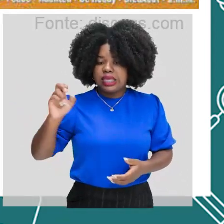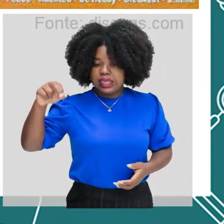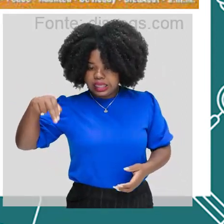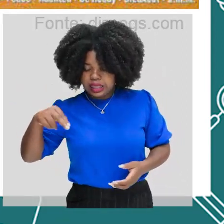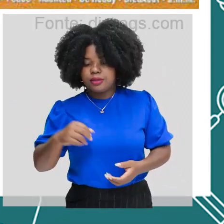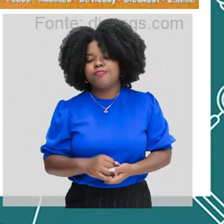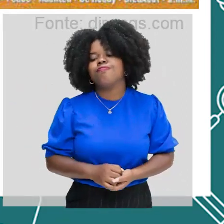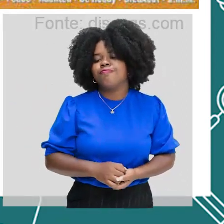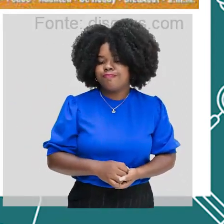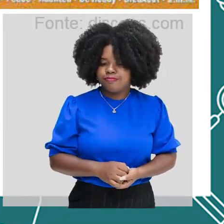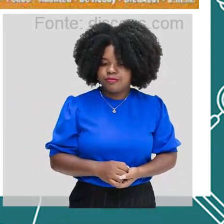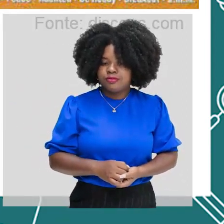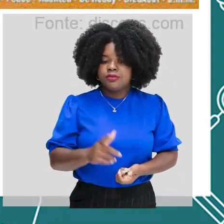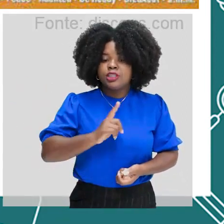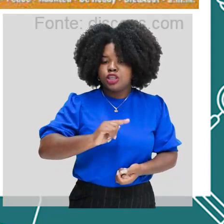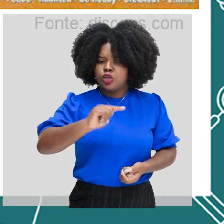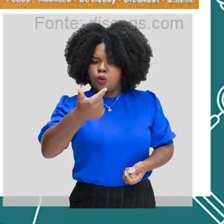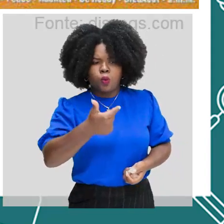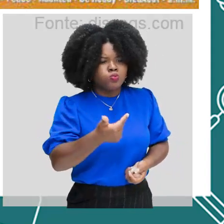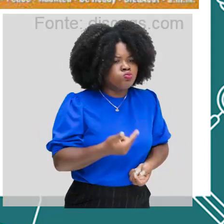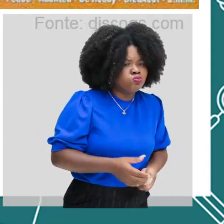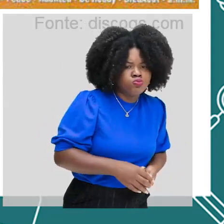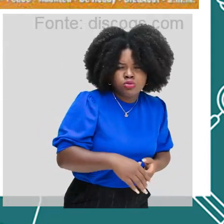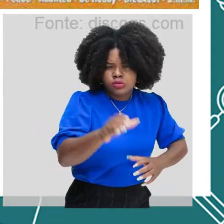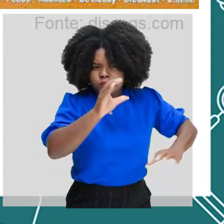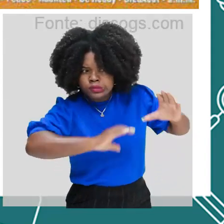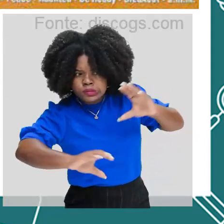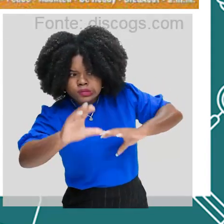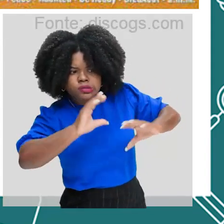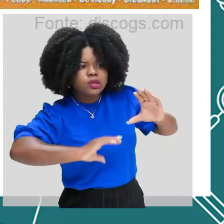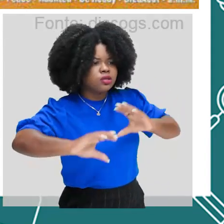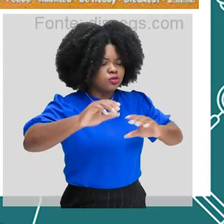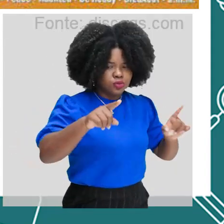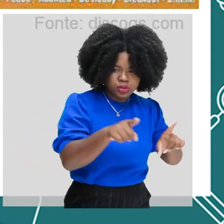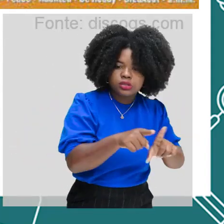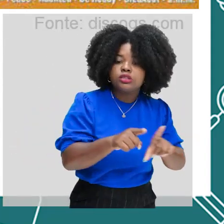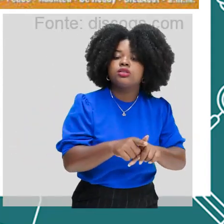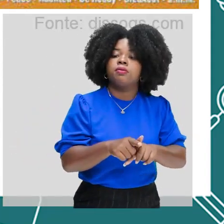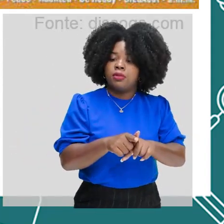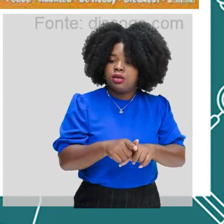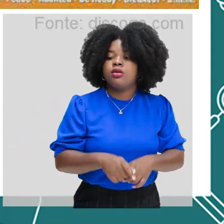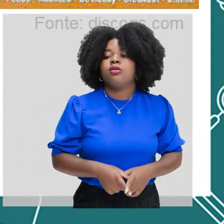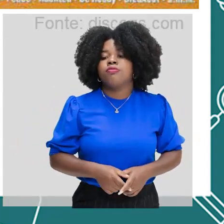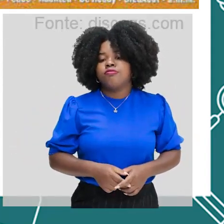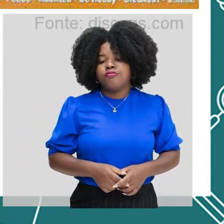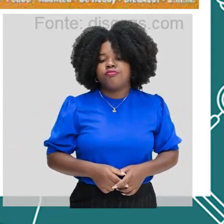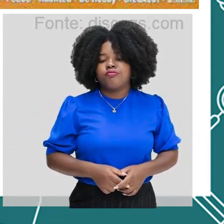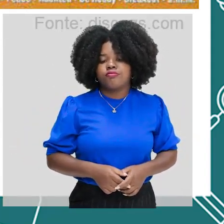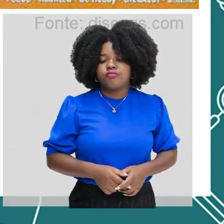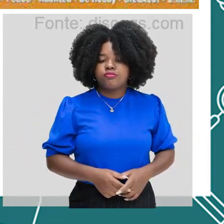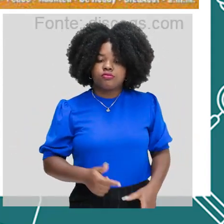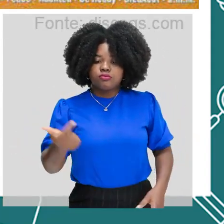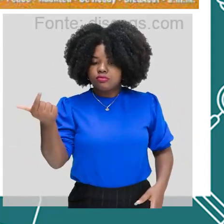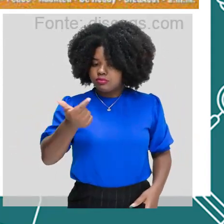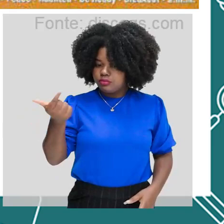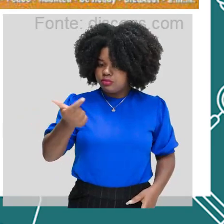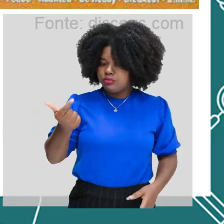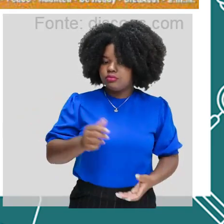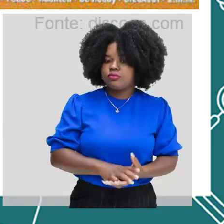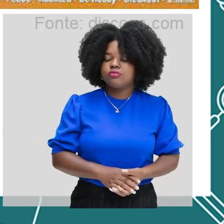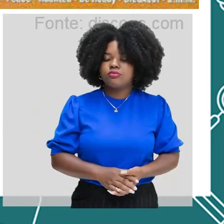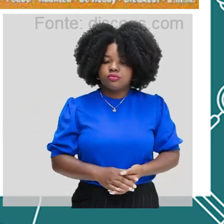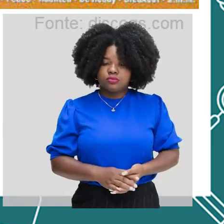foi regravada por vários outros cantores. Algumas músicas de reggae do Bob Marley também e da banda The